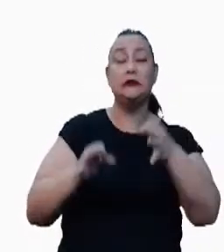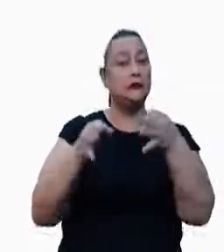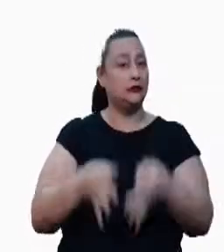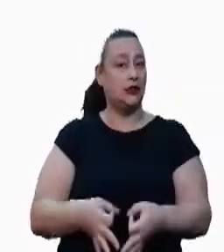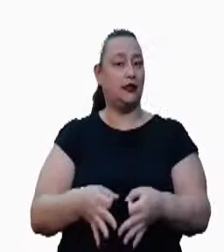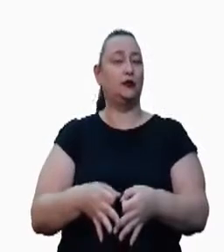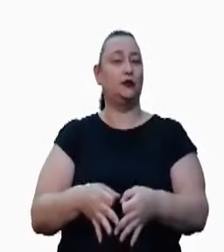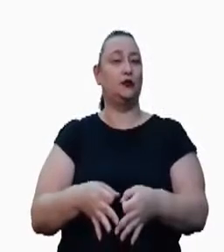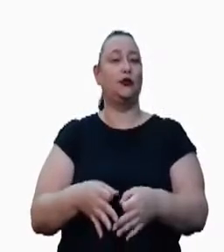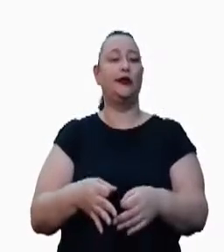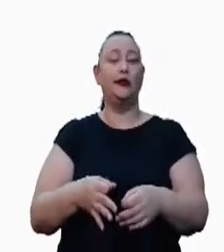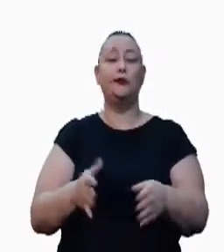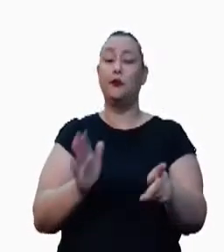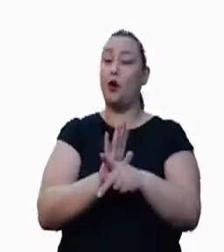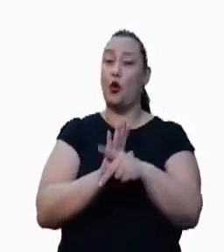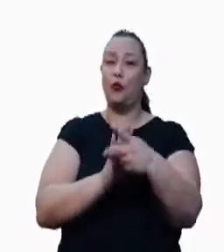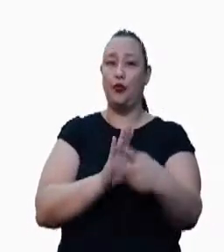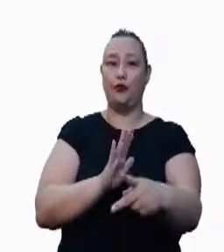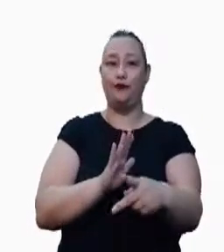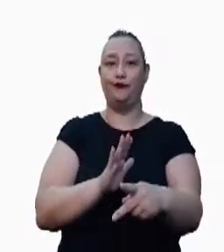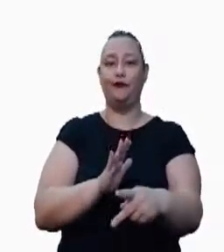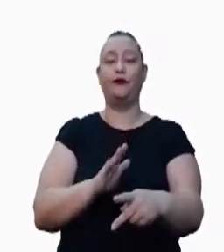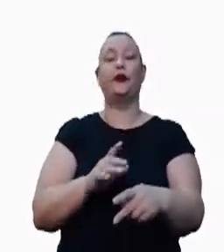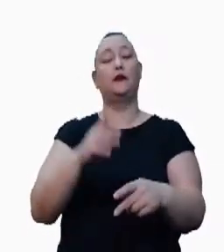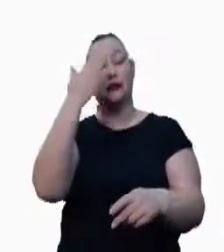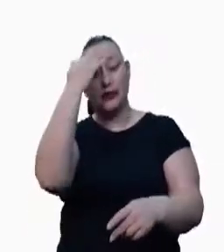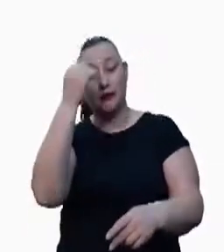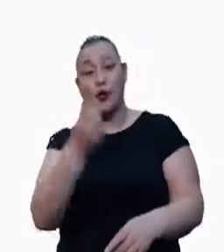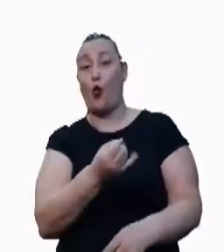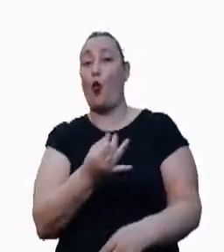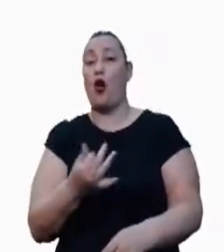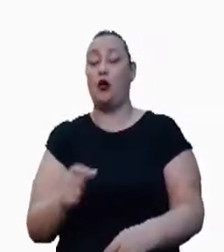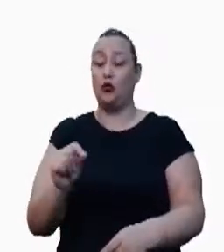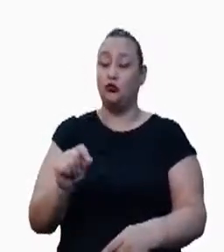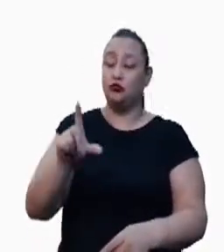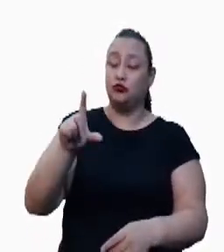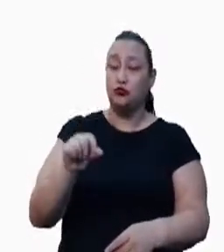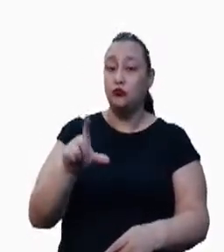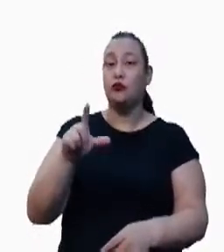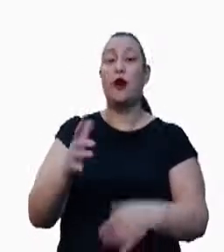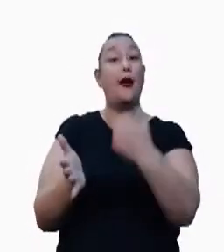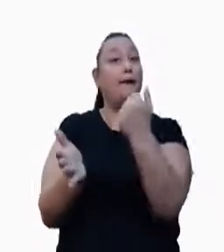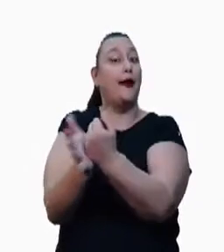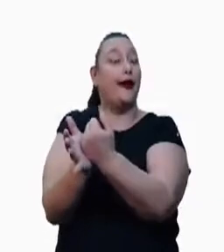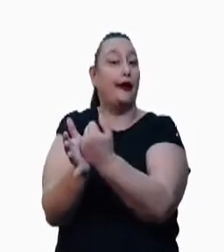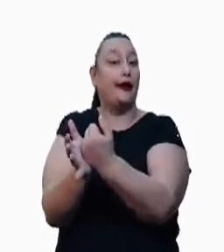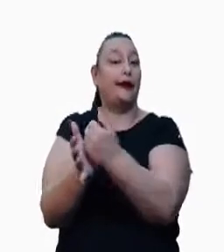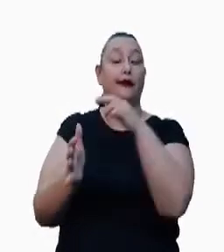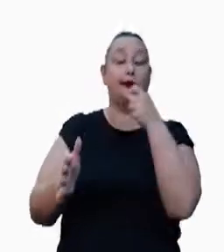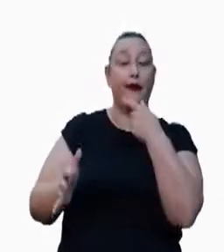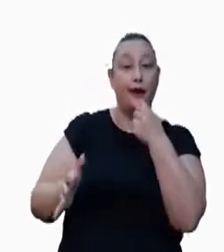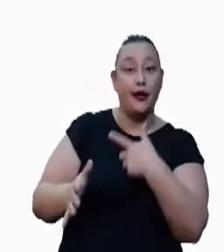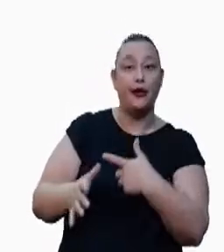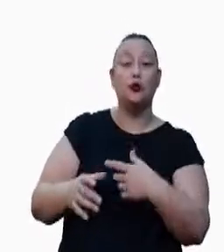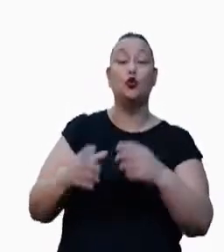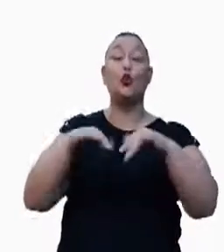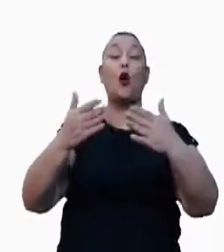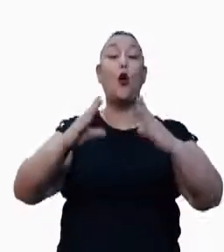e adequado para isso, para saber a dose, para saber a marca que ele está usando, para saber o músculo que ele vai